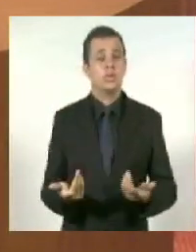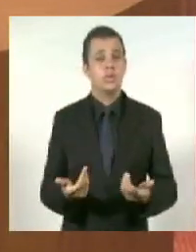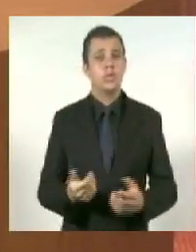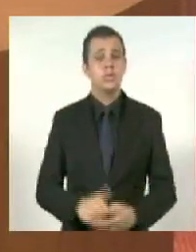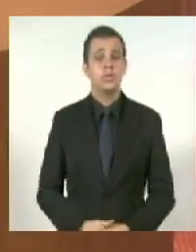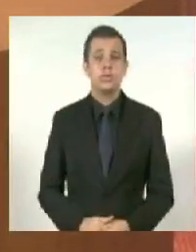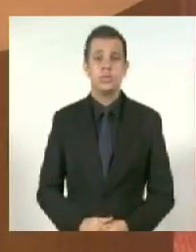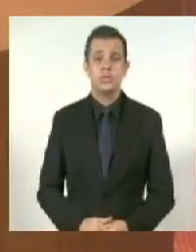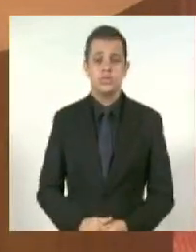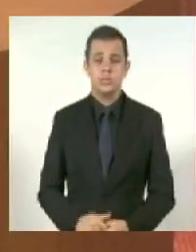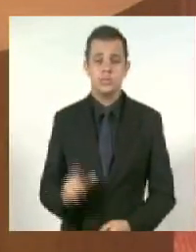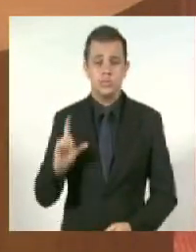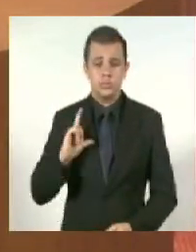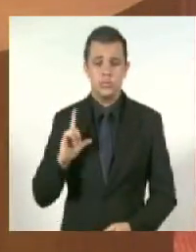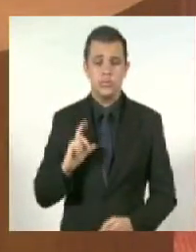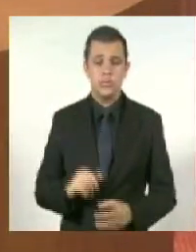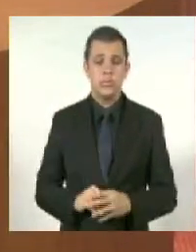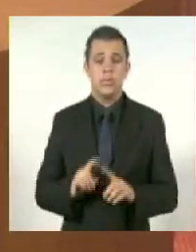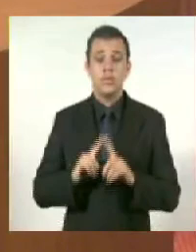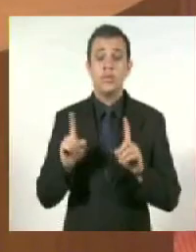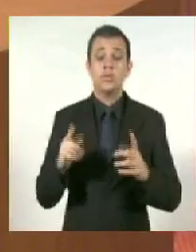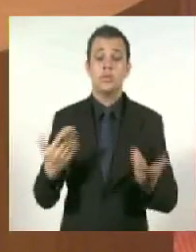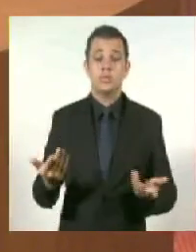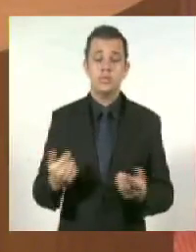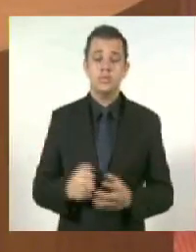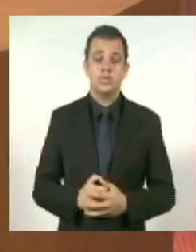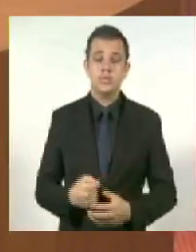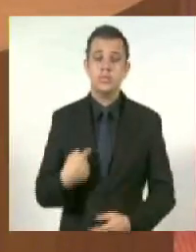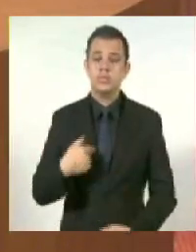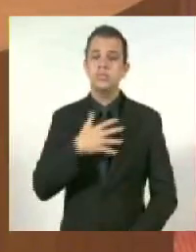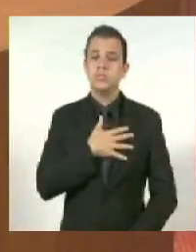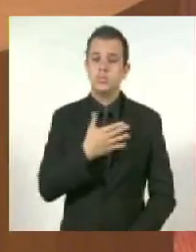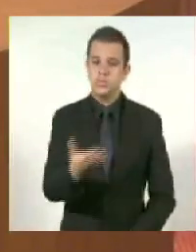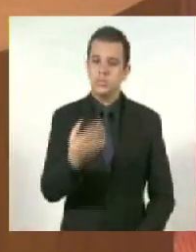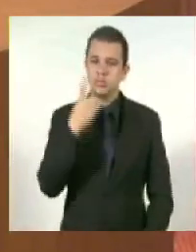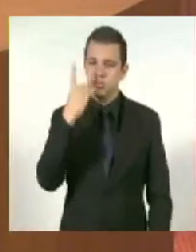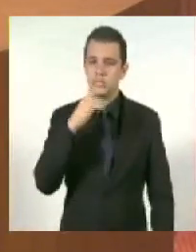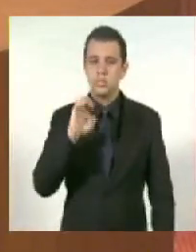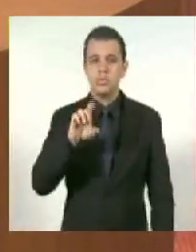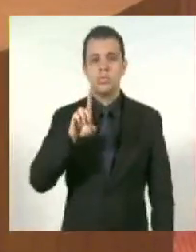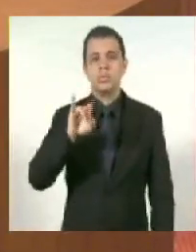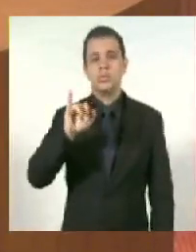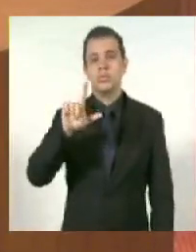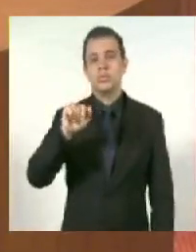mesmo com o apreço que tenho pelo deputado Adilásio, era necessário fazer esses reparos.